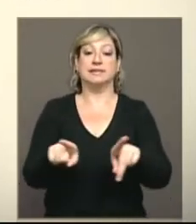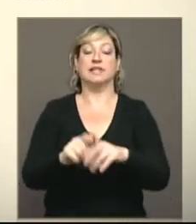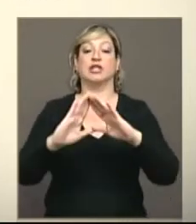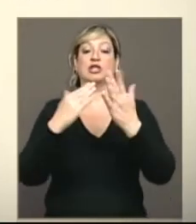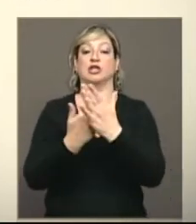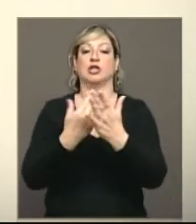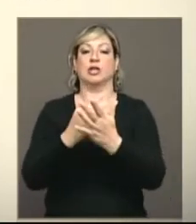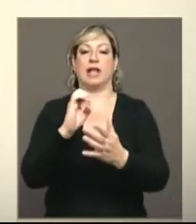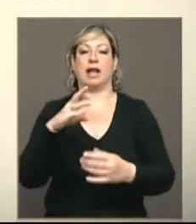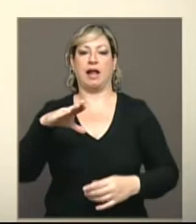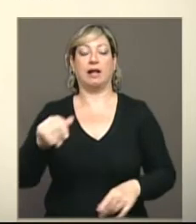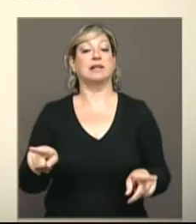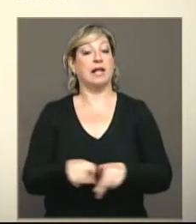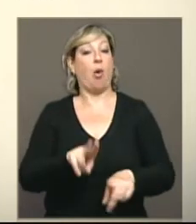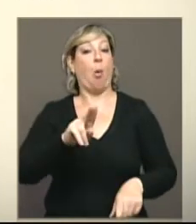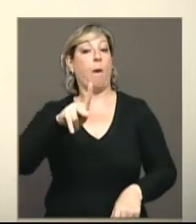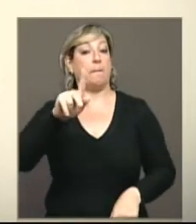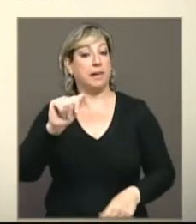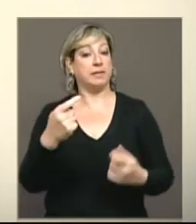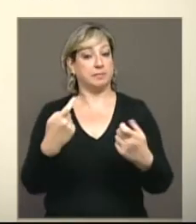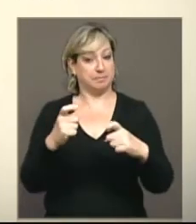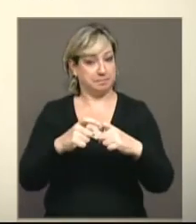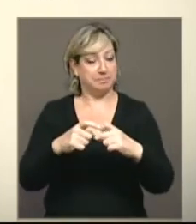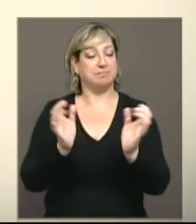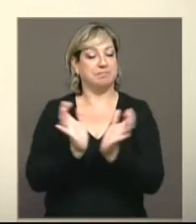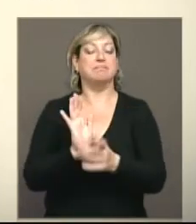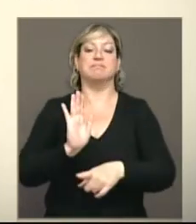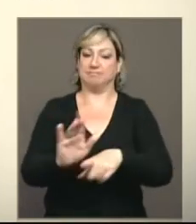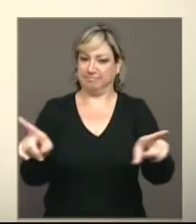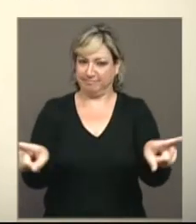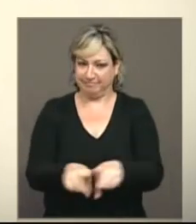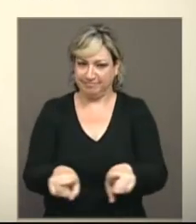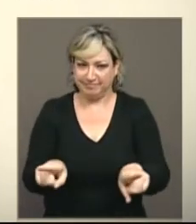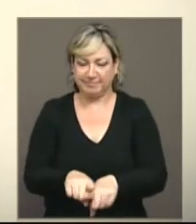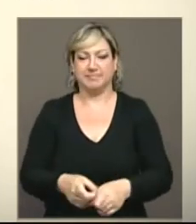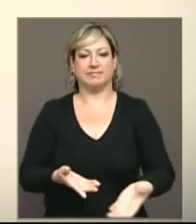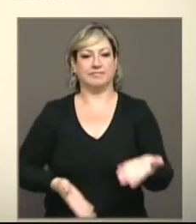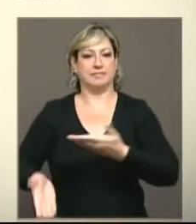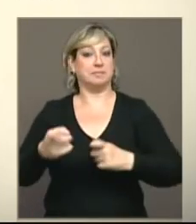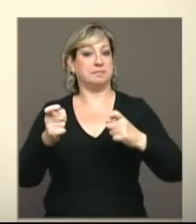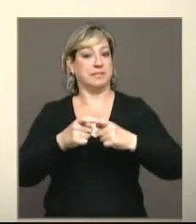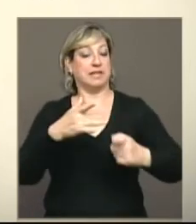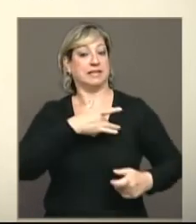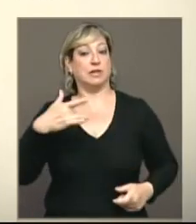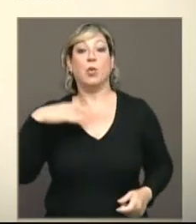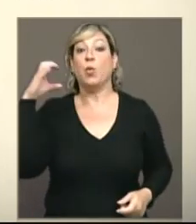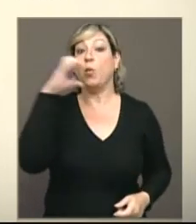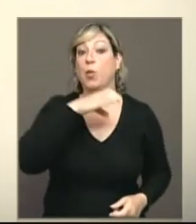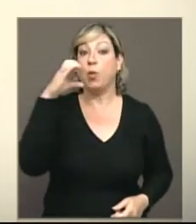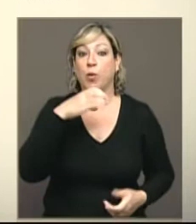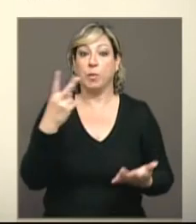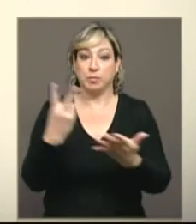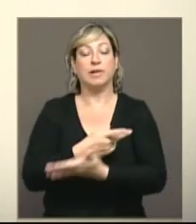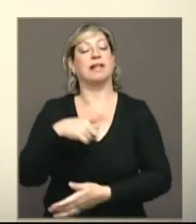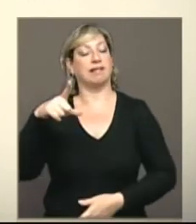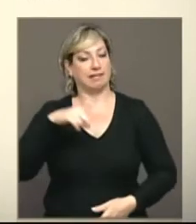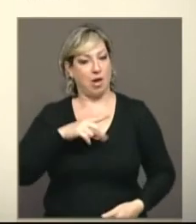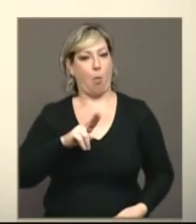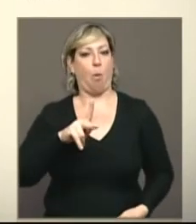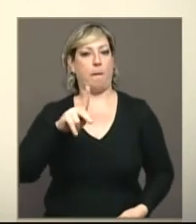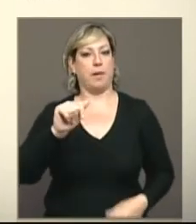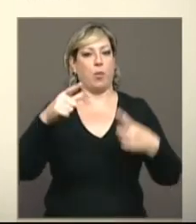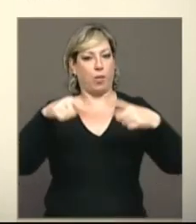unidade de pronto atendimento 24 horas para levar atendimento médico de ur para